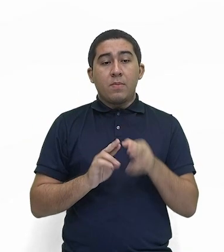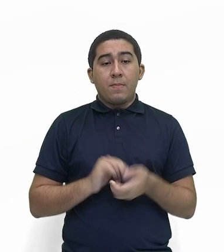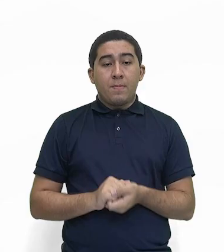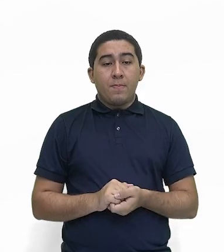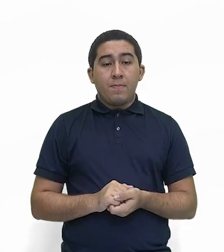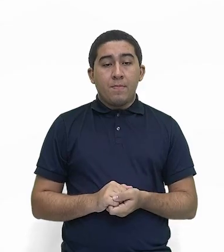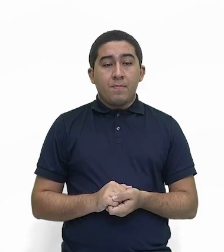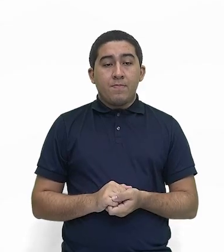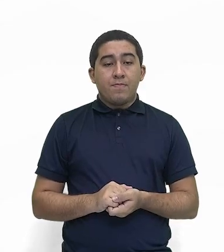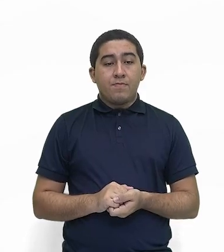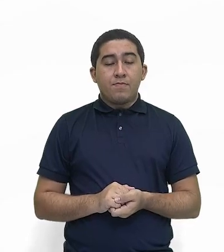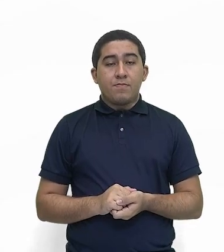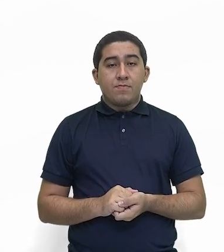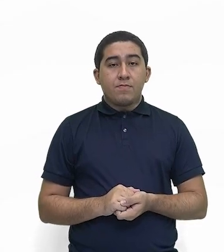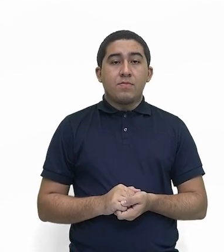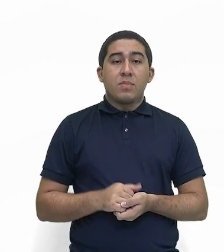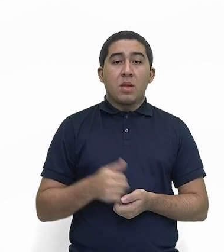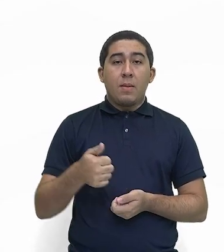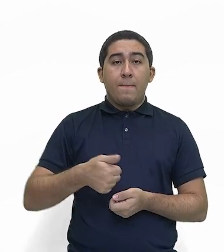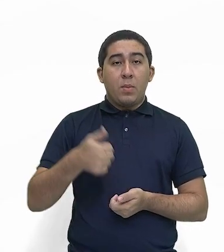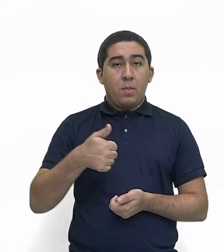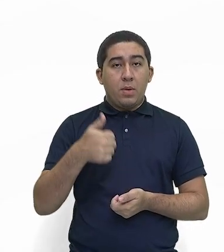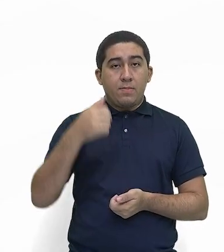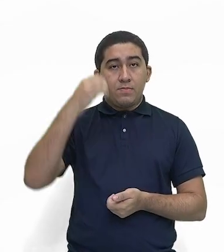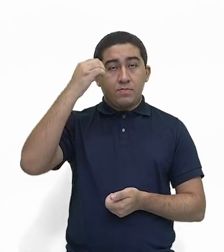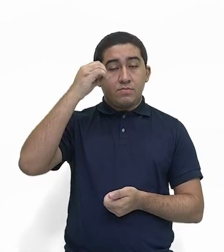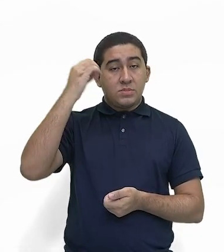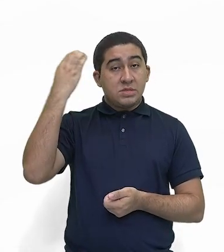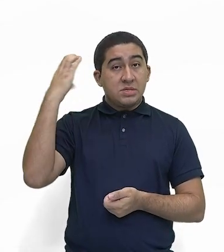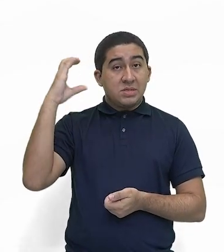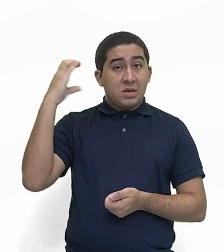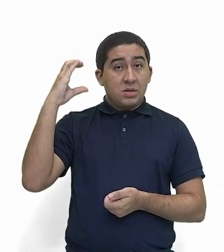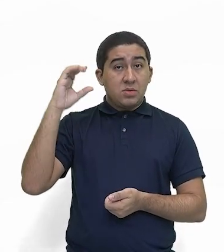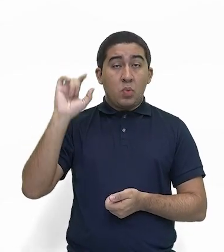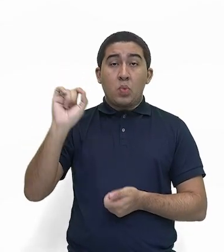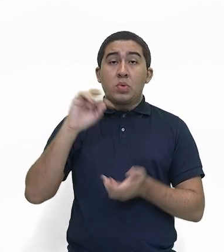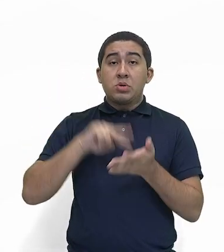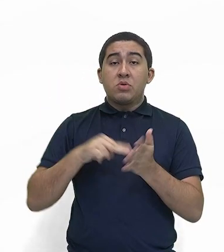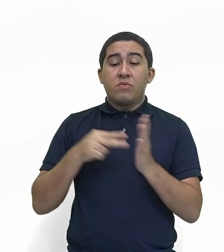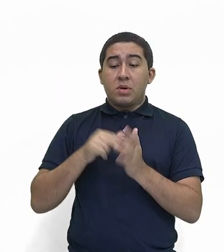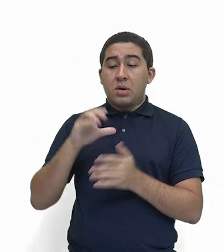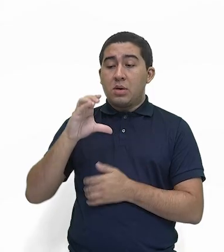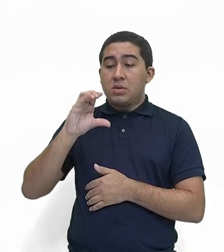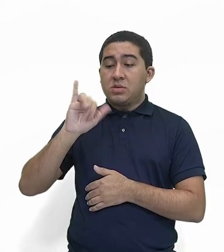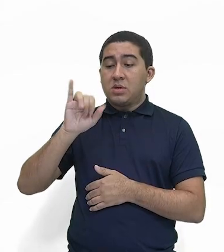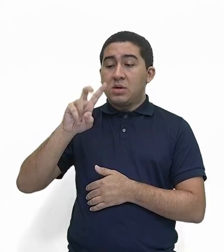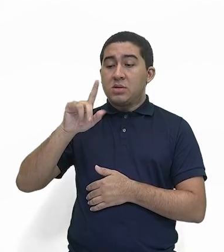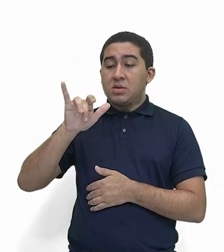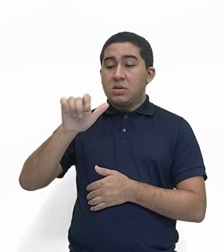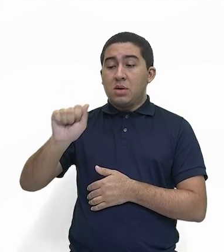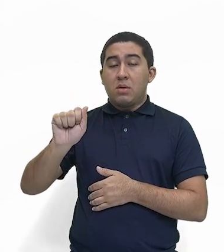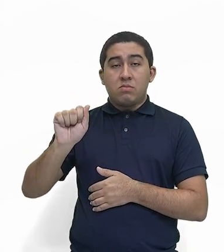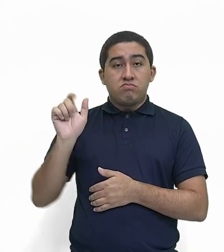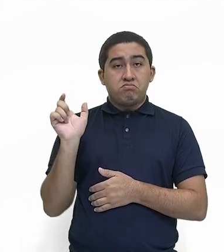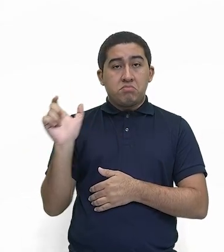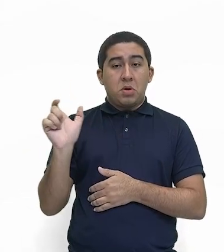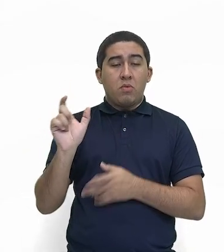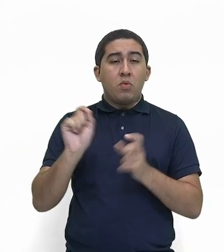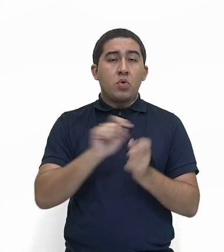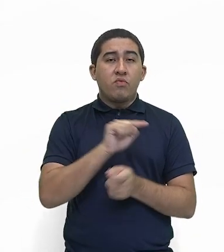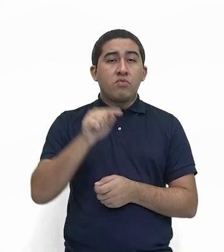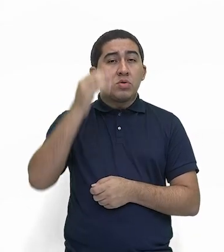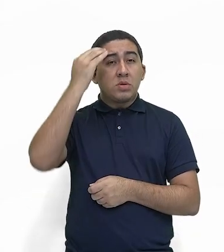Então, vamos lá. A primeira coisa, a ciência, né? O que é a ciência? Quando a gente fala de ciência para você, o que